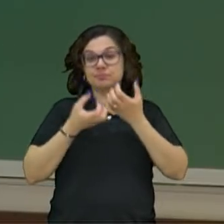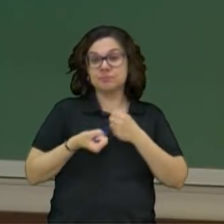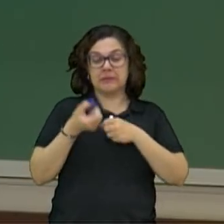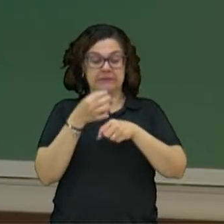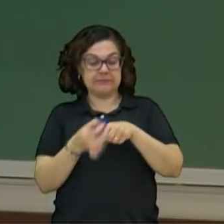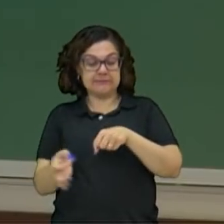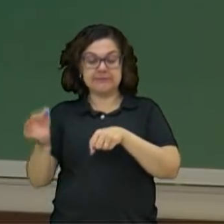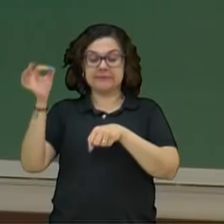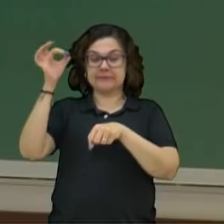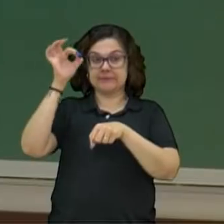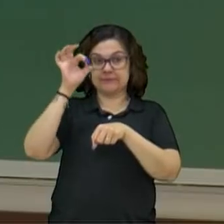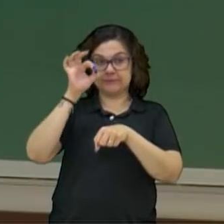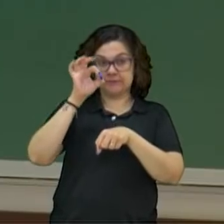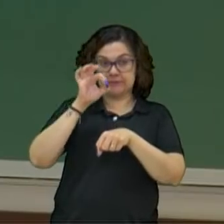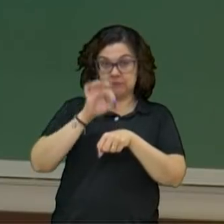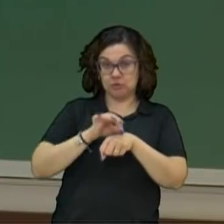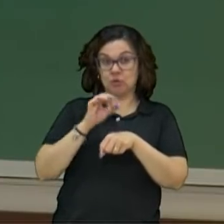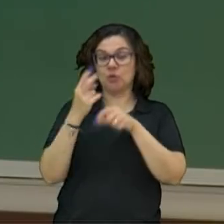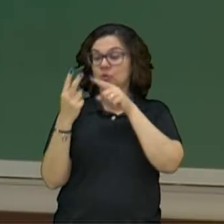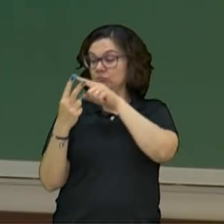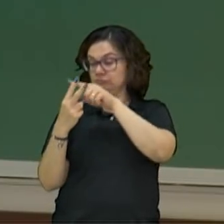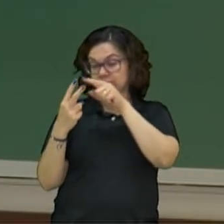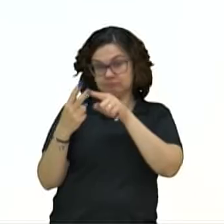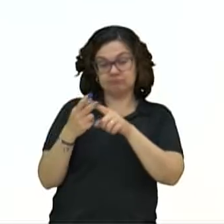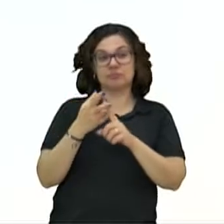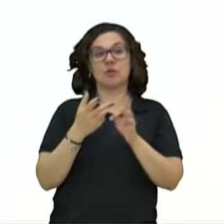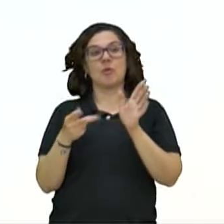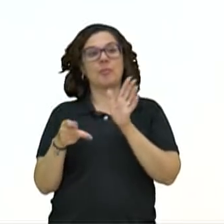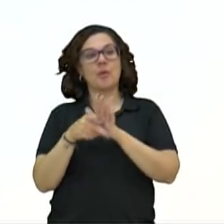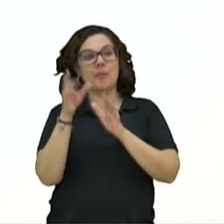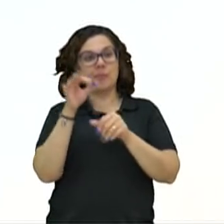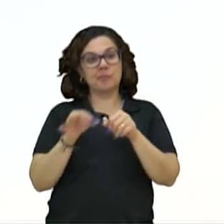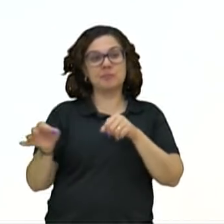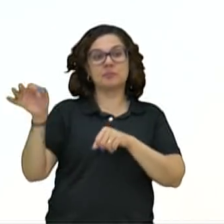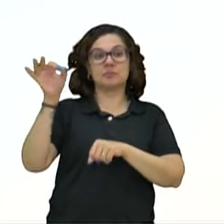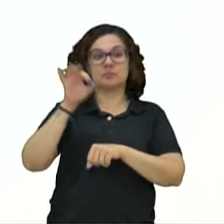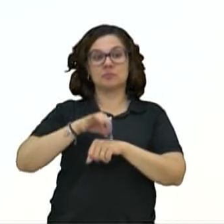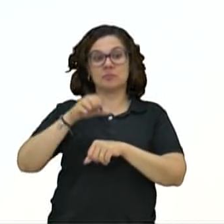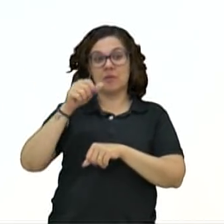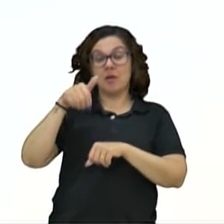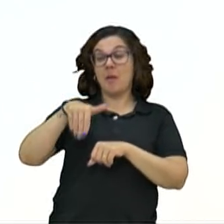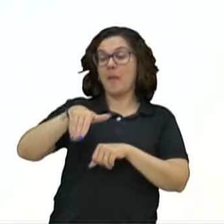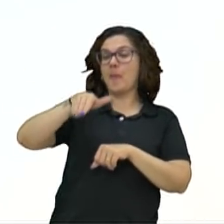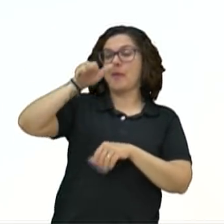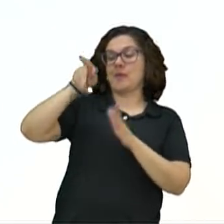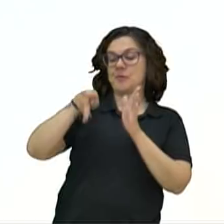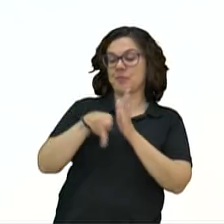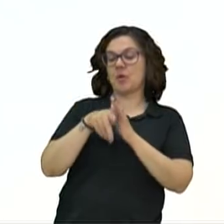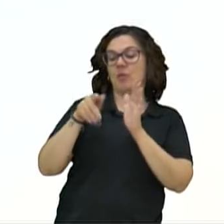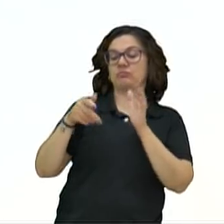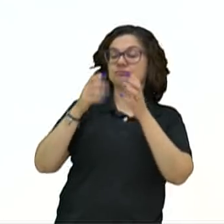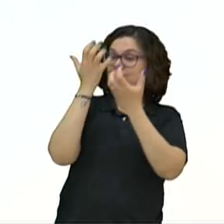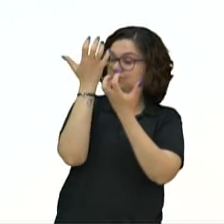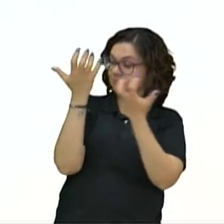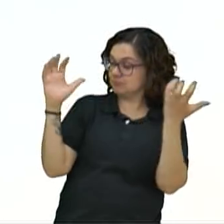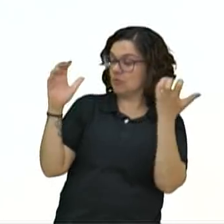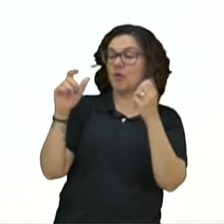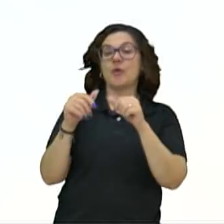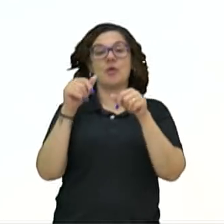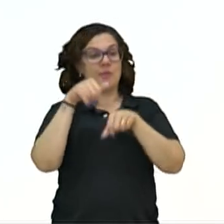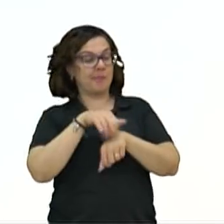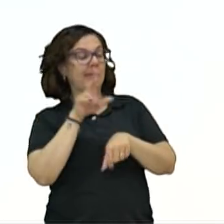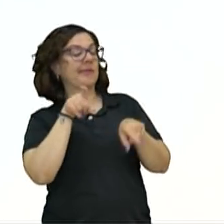um inseto, tá? Existem mosquitos, né, que são da área mais silvestre, matas, tá? E